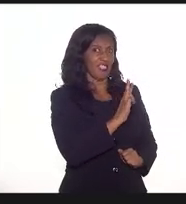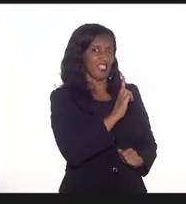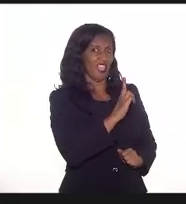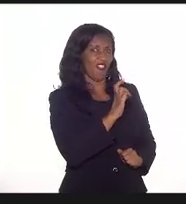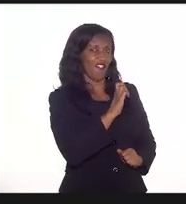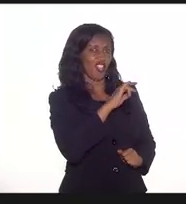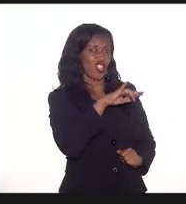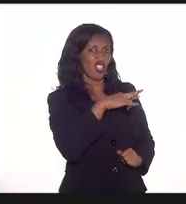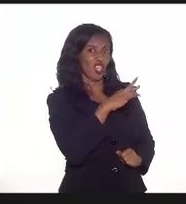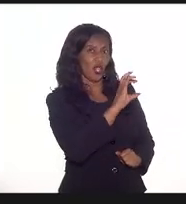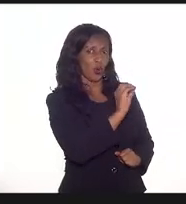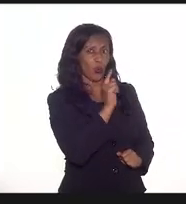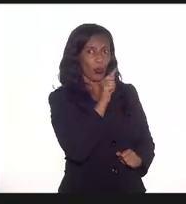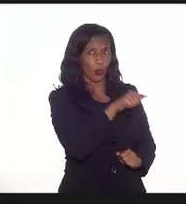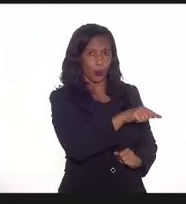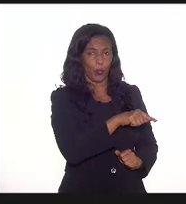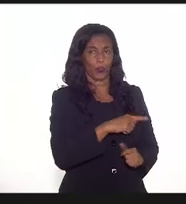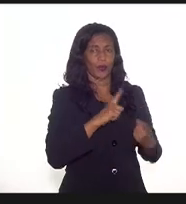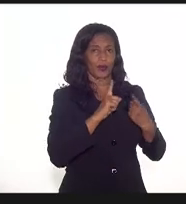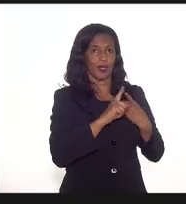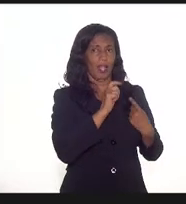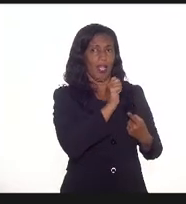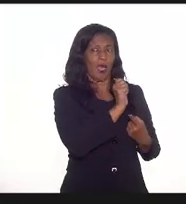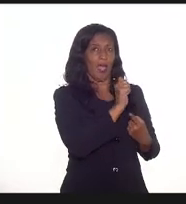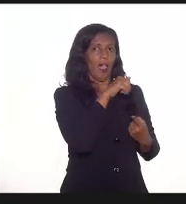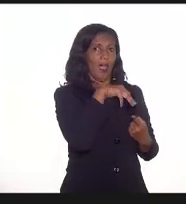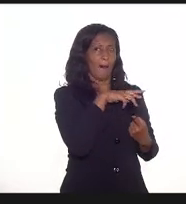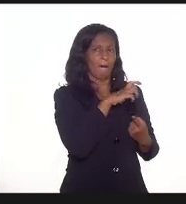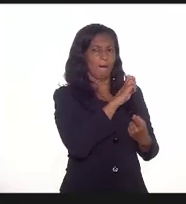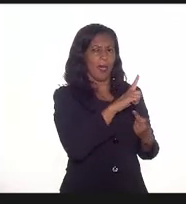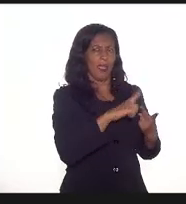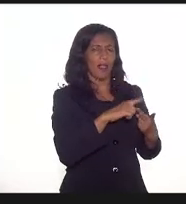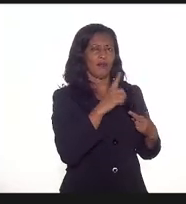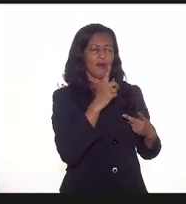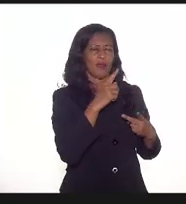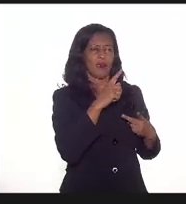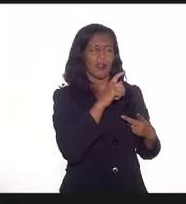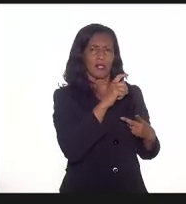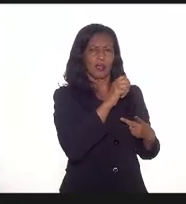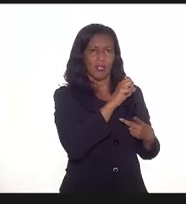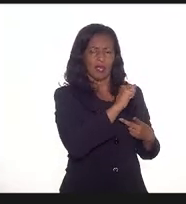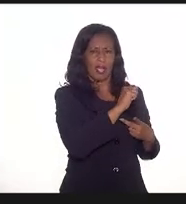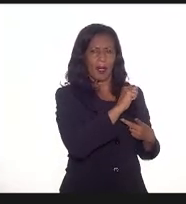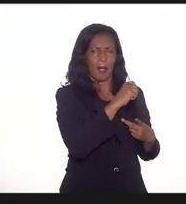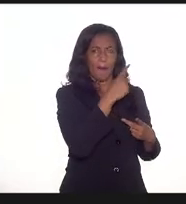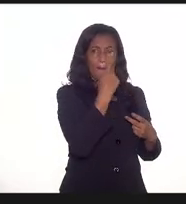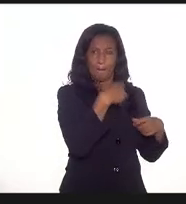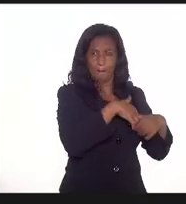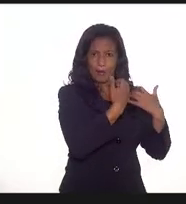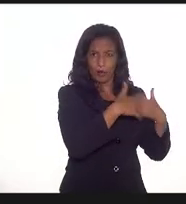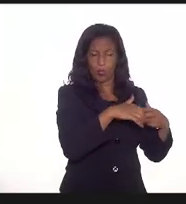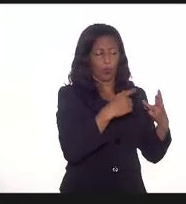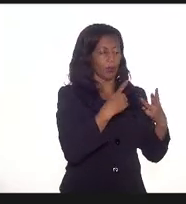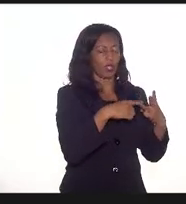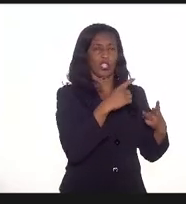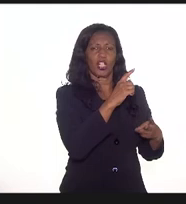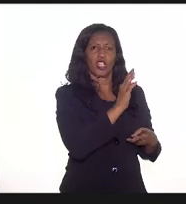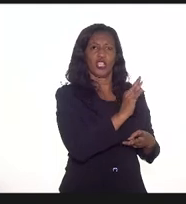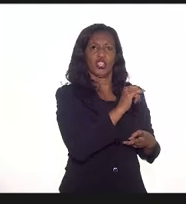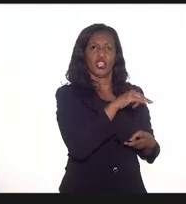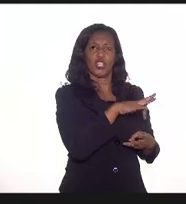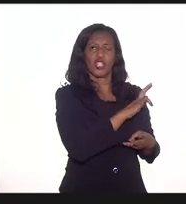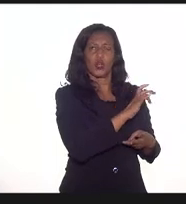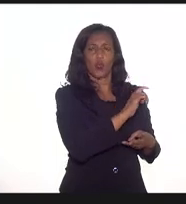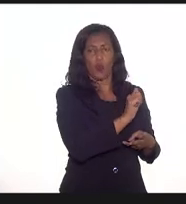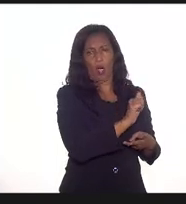setor cervejeiro Ambev, Cervejaria Imperial, Cervejaria Petrópolis, e a Tinguá, que era a Danone, que fechou a fábrica